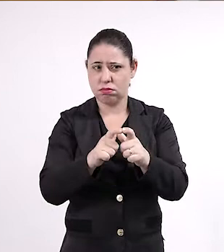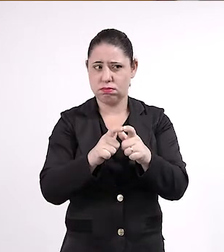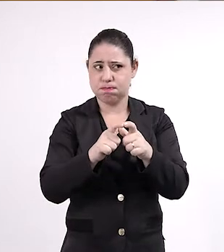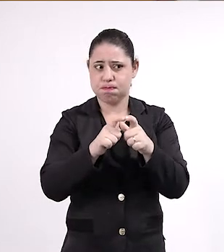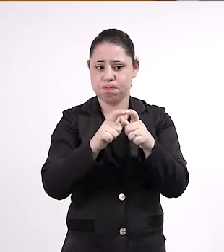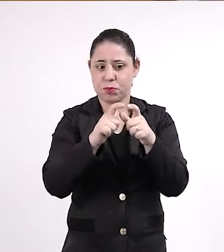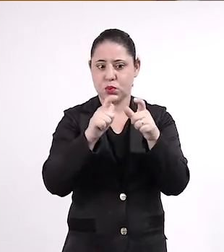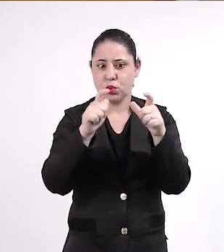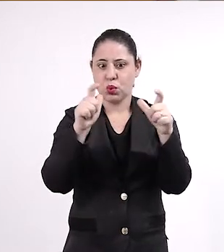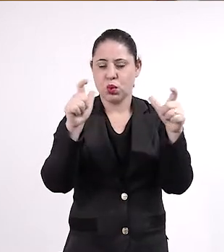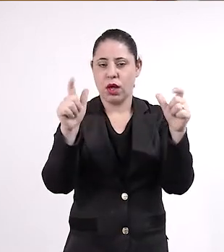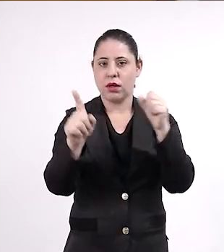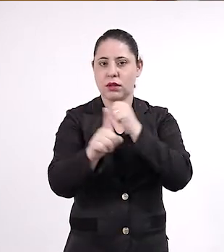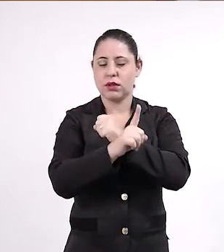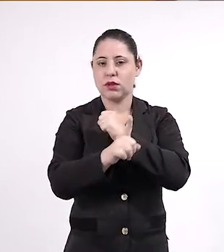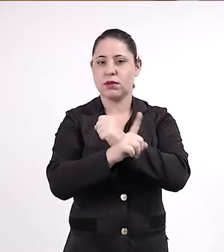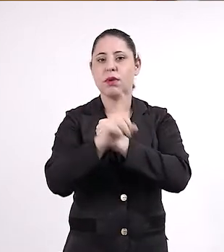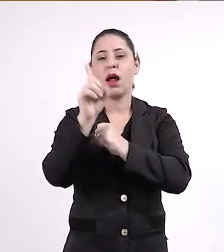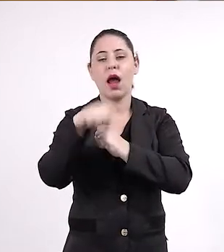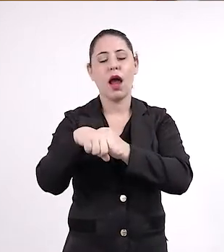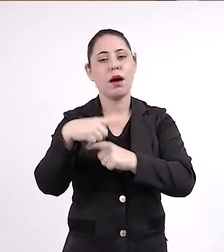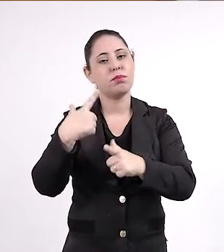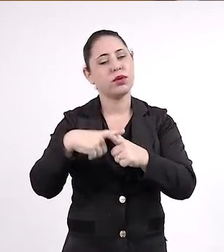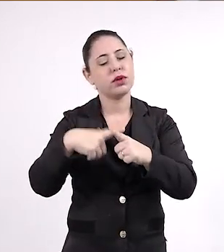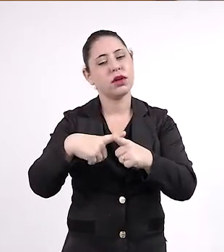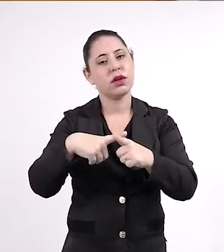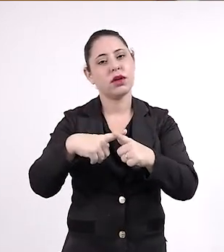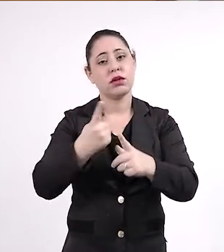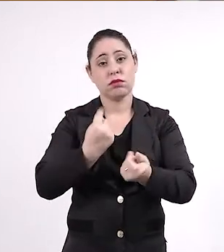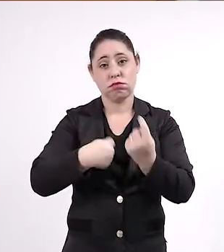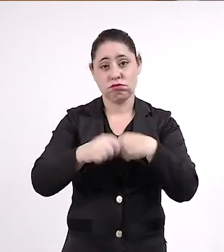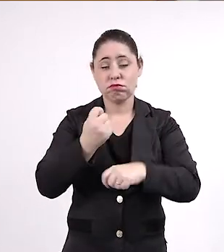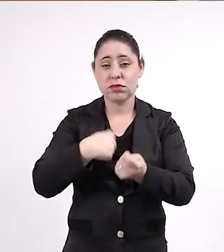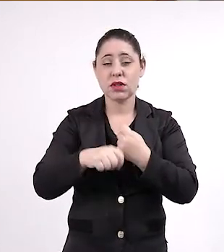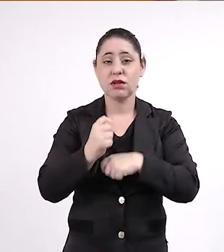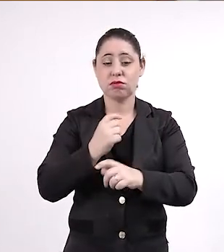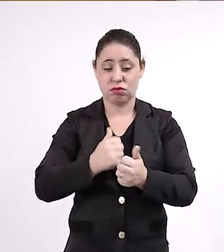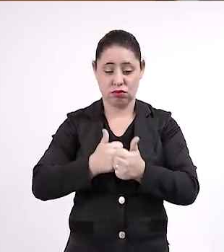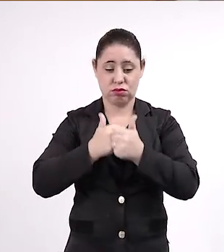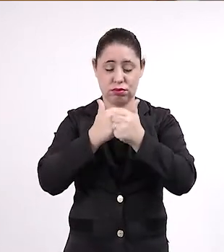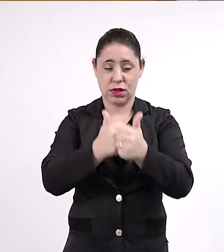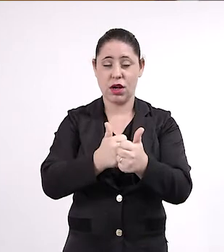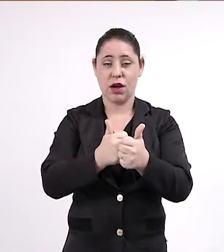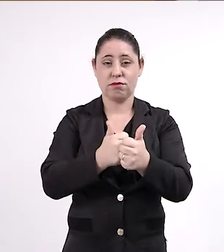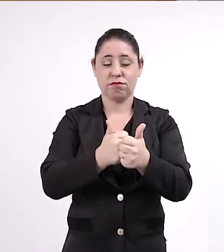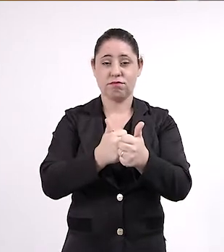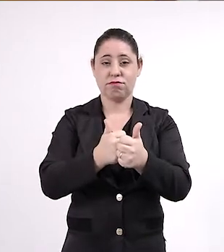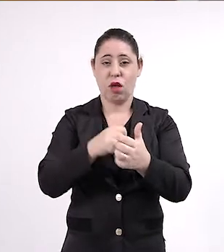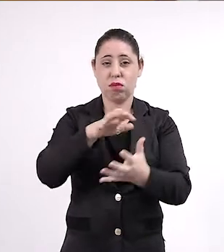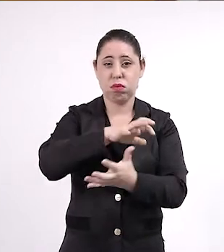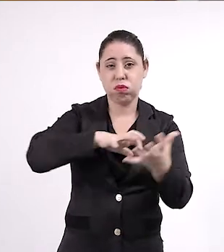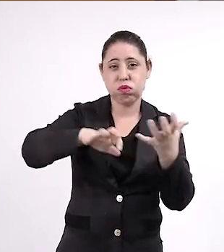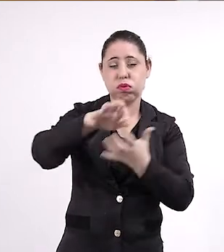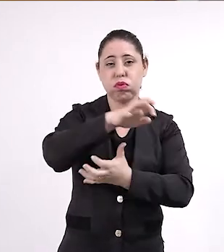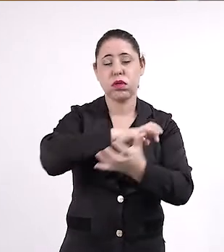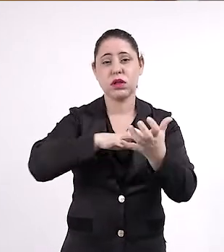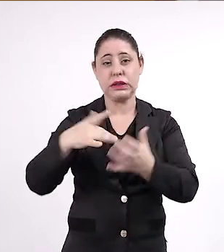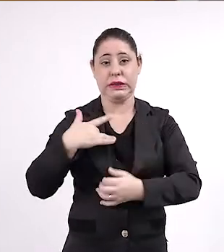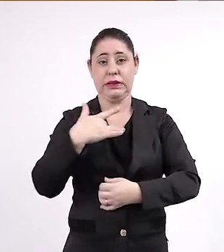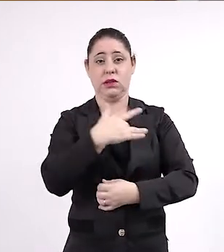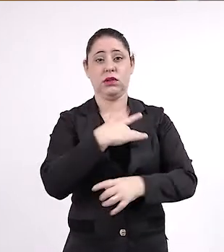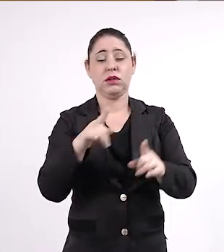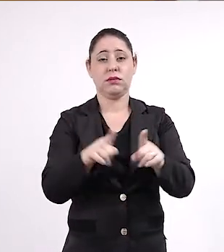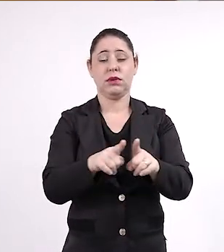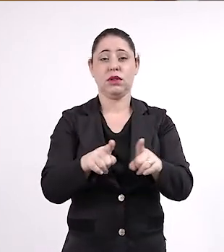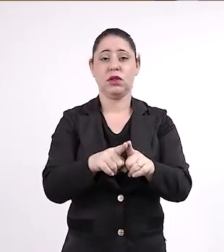que esse aumento na demanda se deve à própria crise econômica que acabou acompanhando a crise sanitária, né?